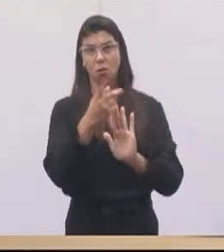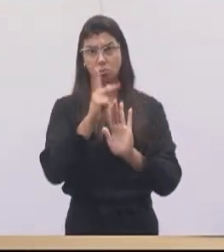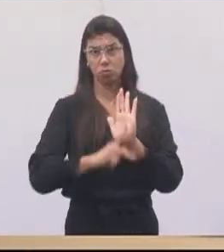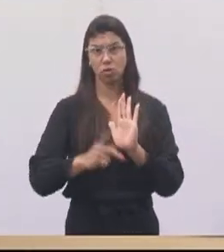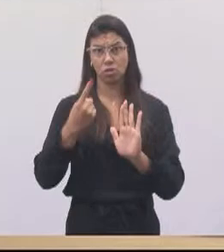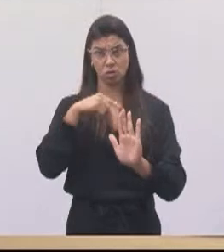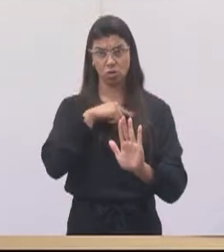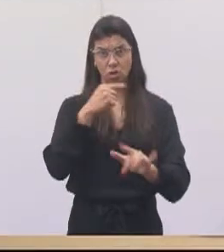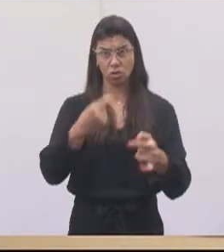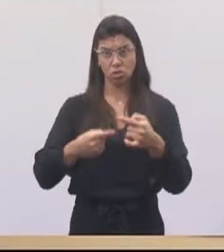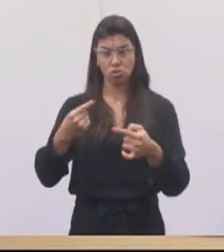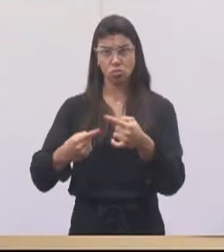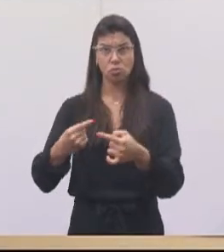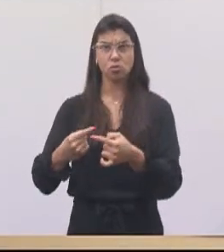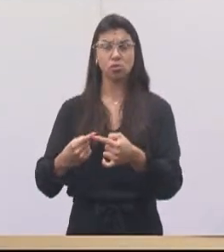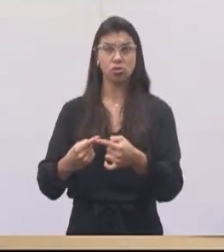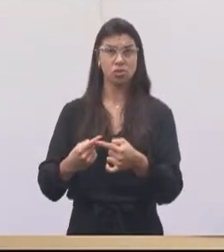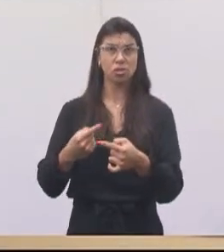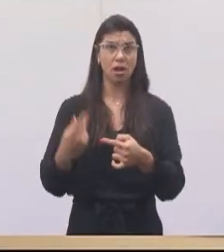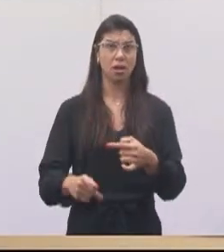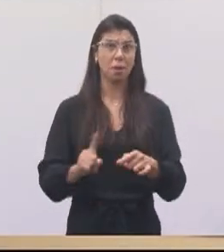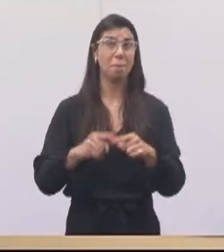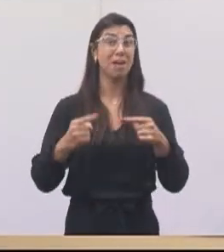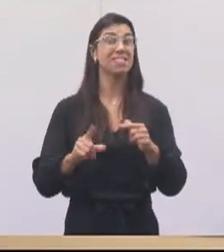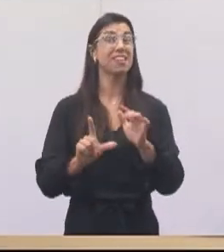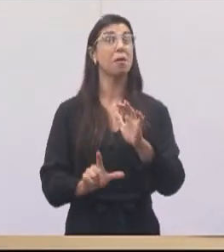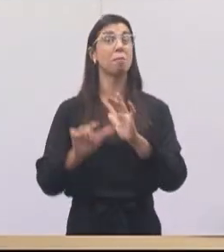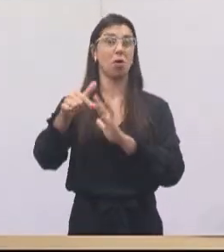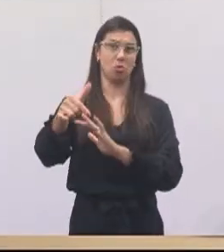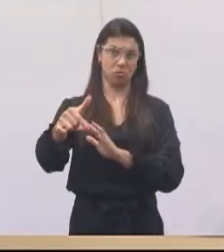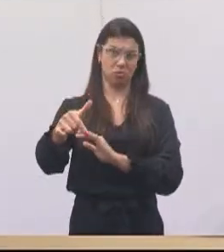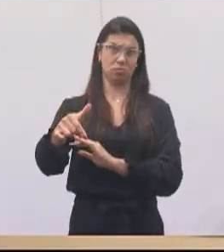nessa casa, mas é posterior a essa votação.